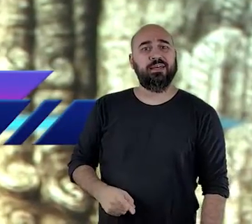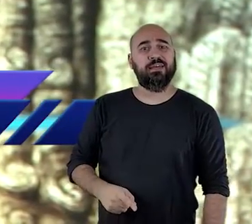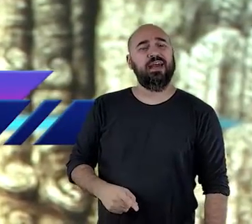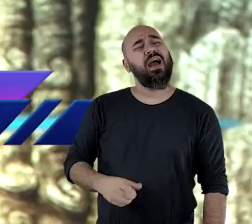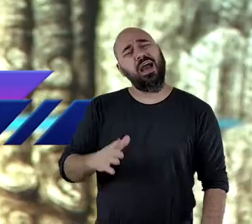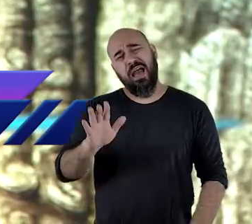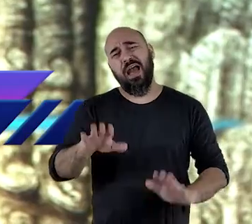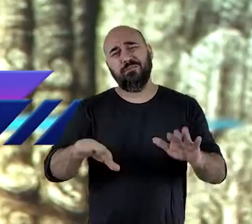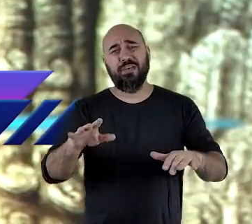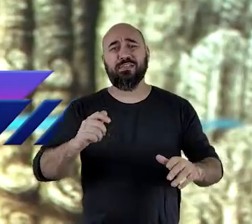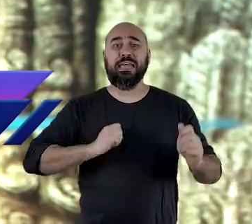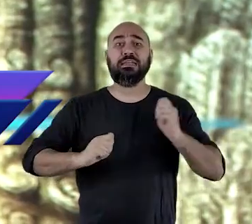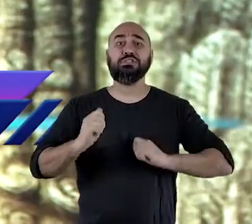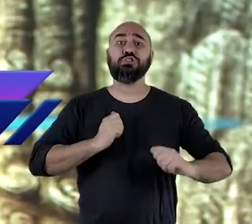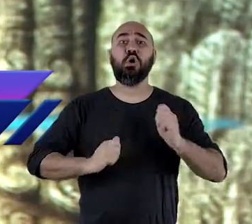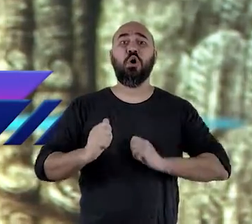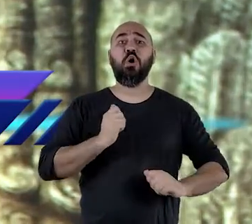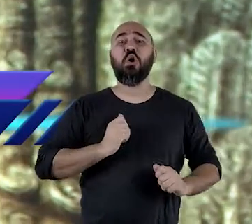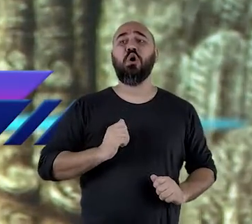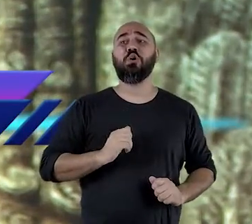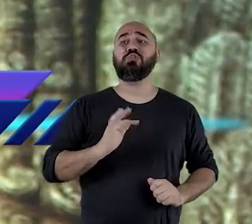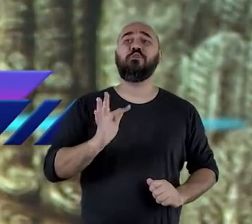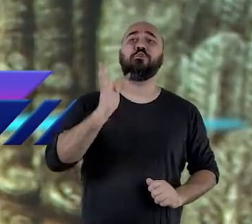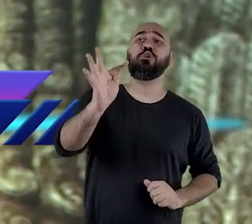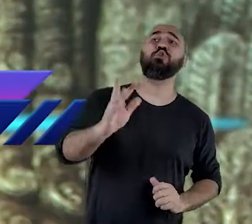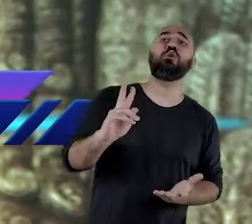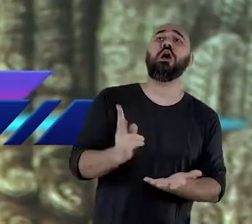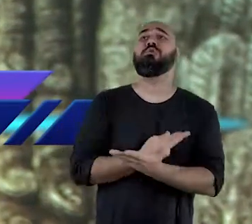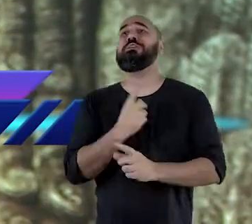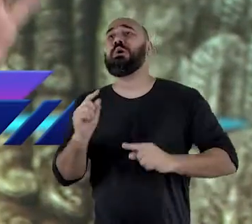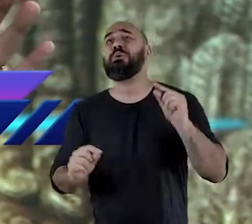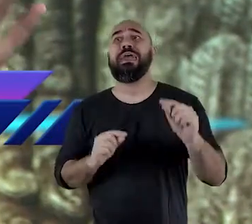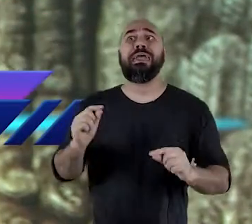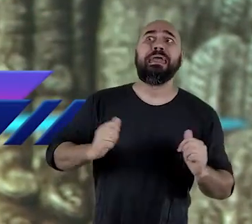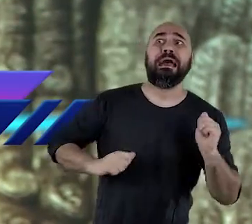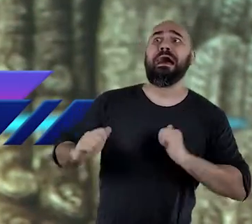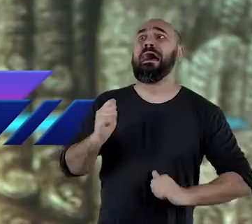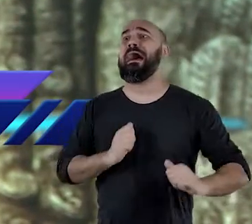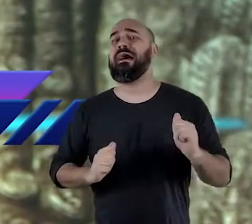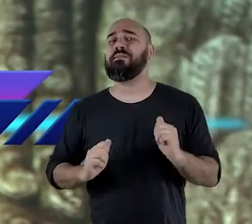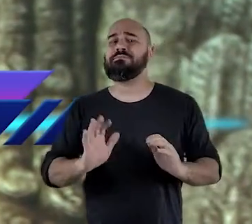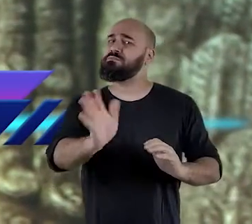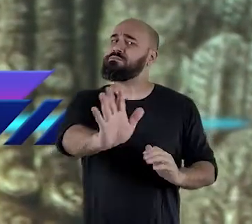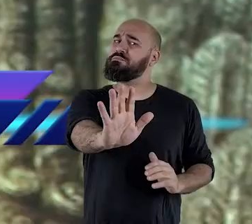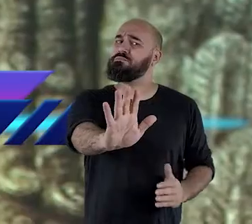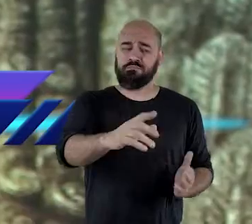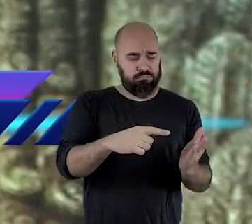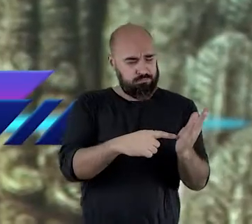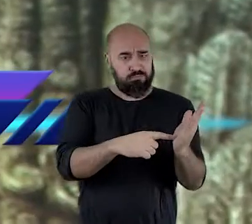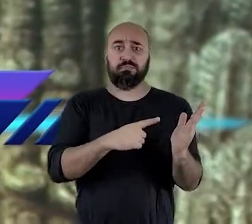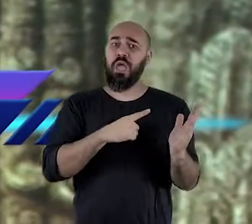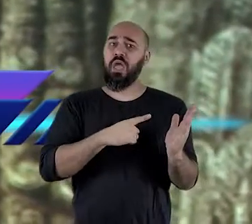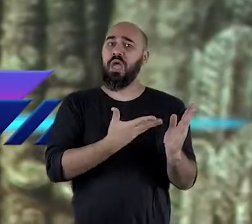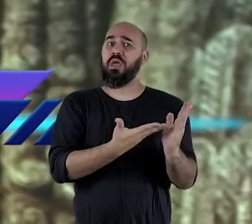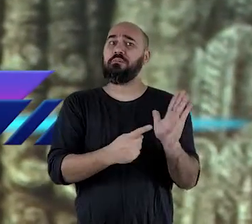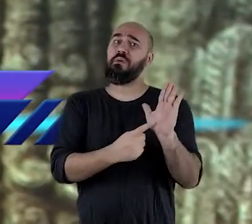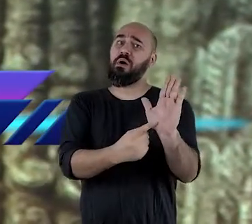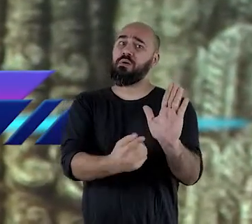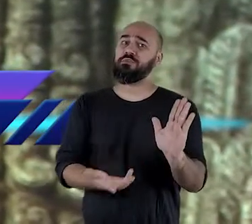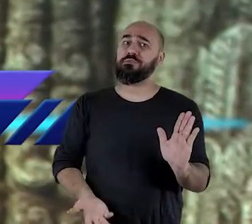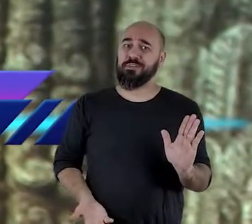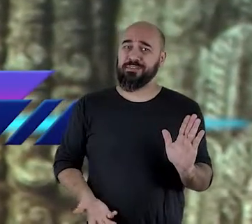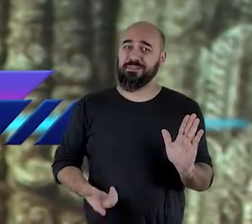presente. Mas Deus já está lá no futuro. Ele já sabe tudo o que vai acontecer e está revelando para mim e para